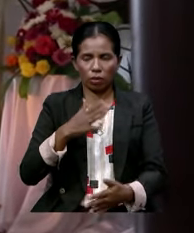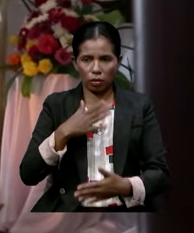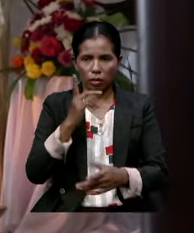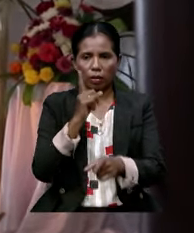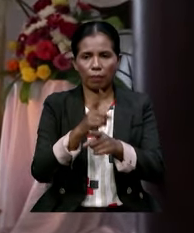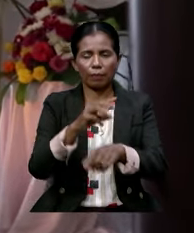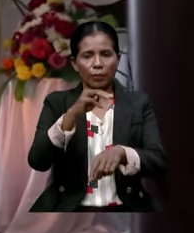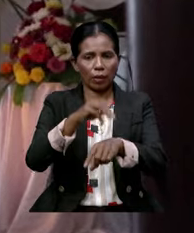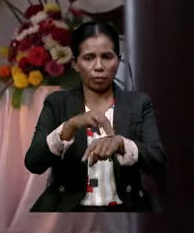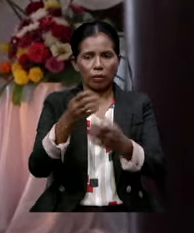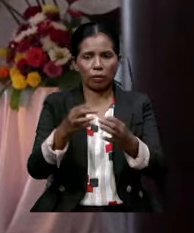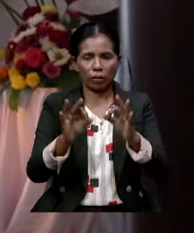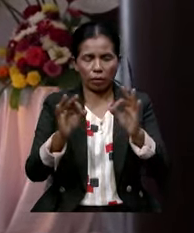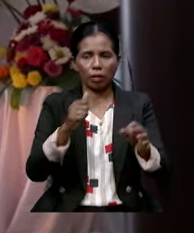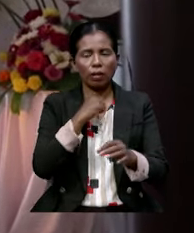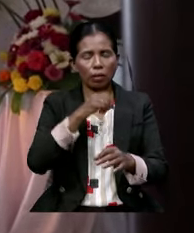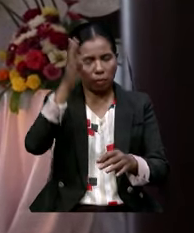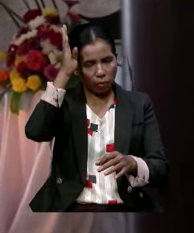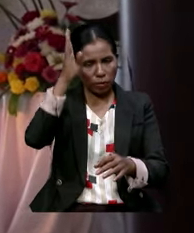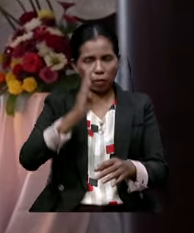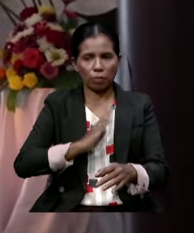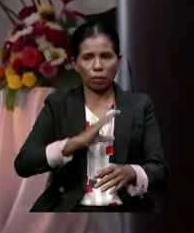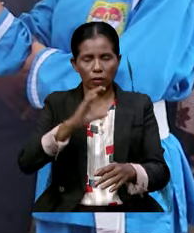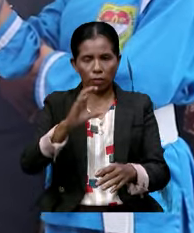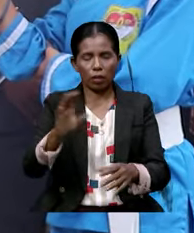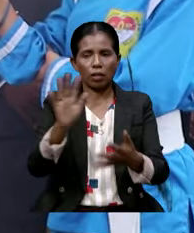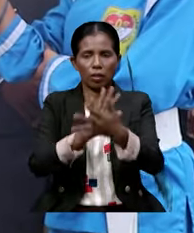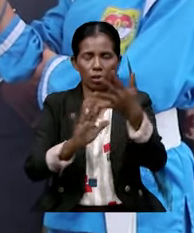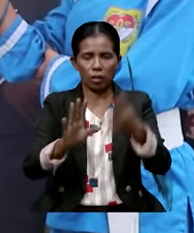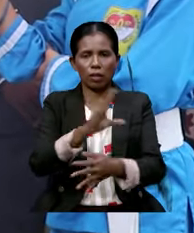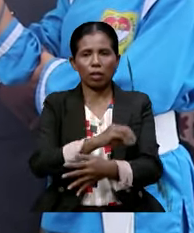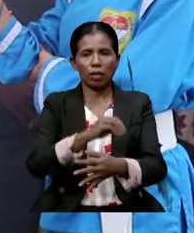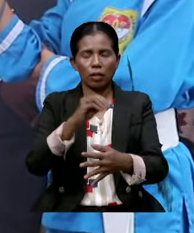de missa tomada posse, amo Bispo de Assese Balcão, mos inaugura